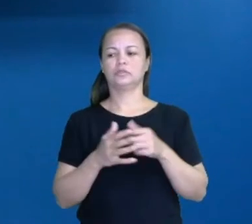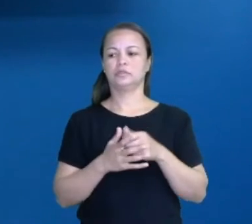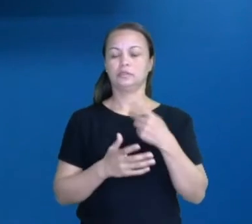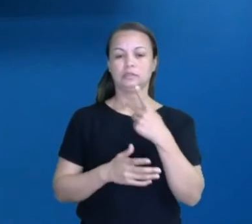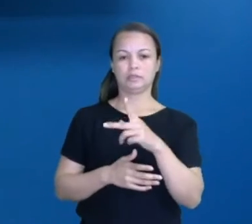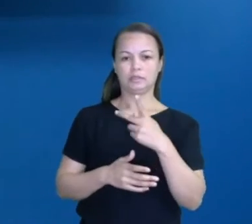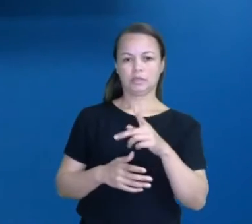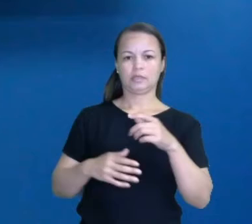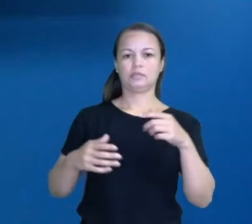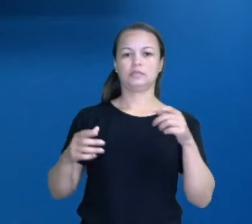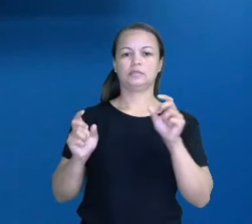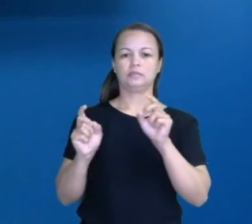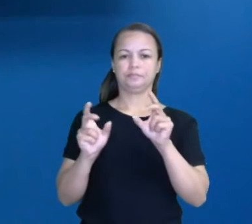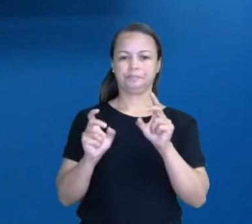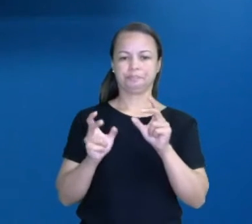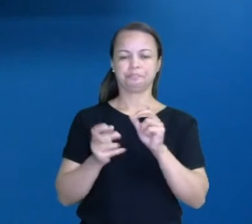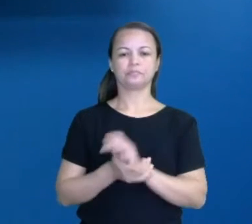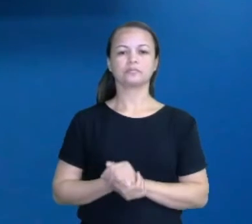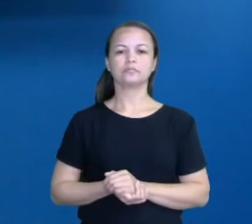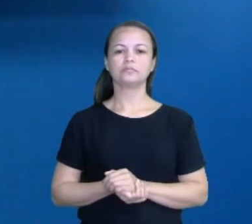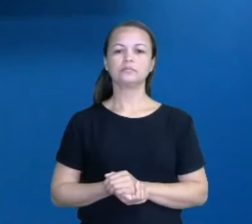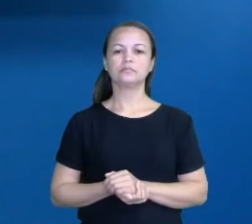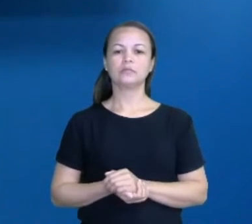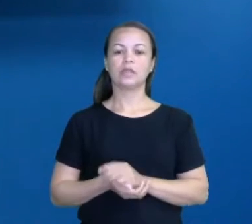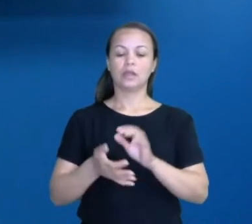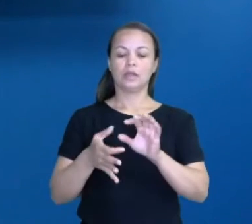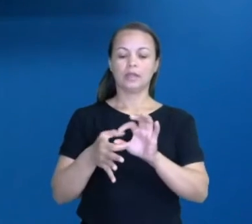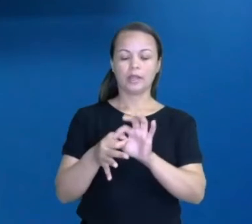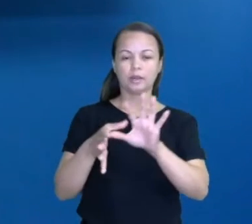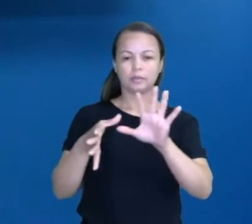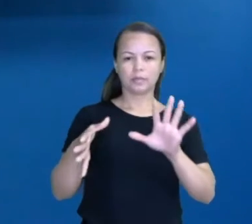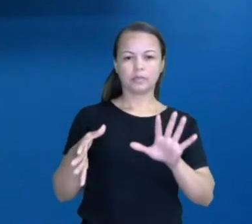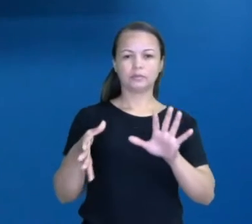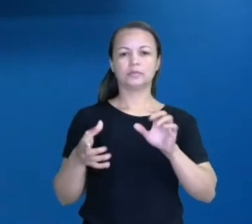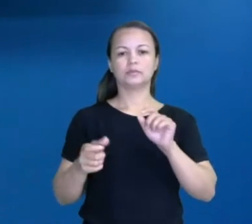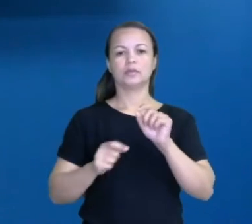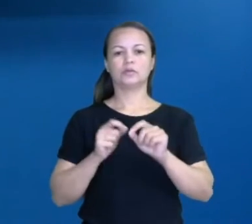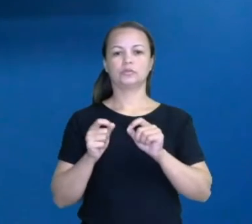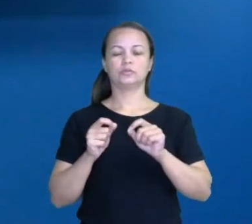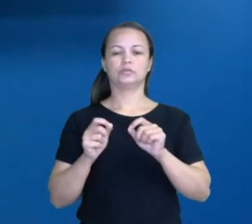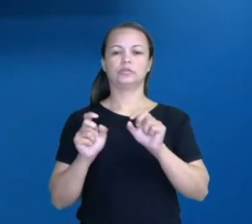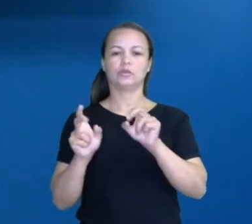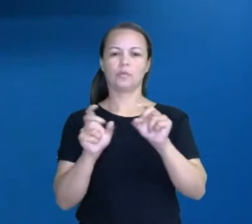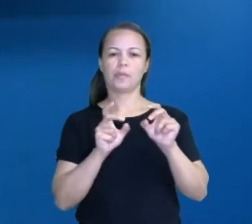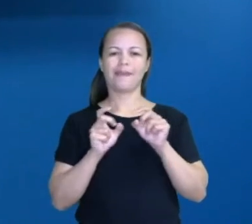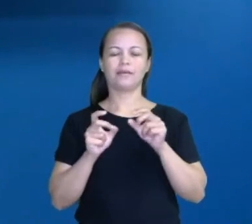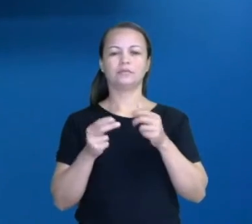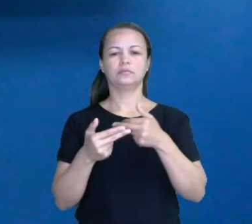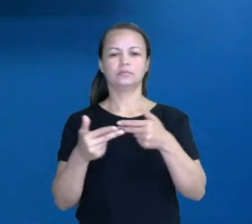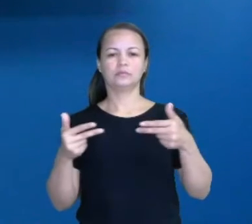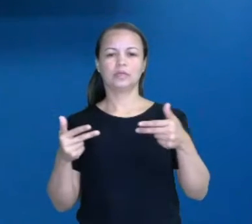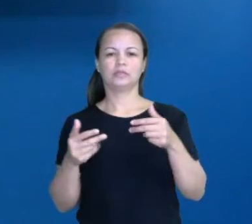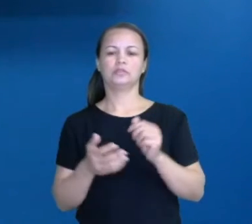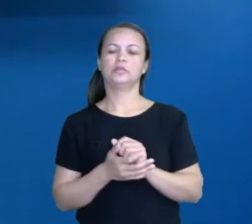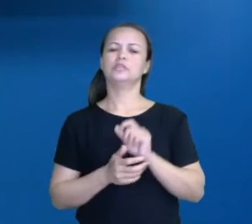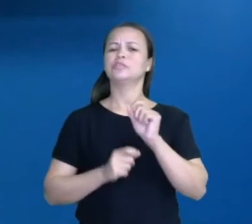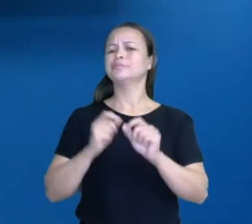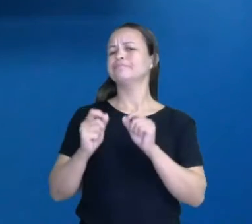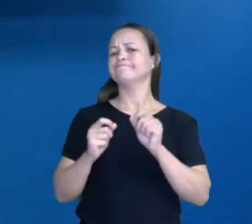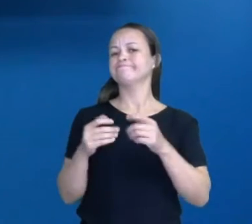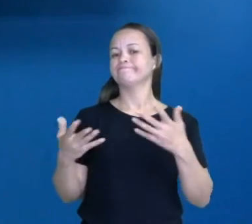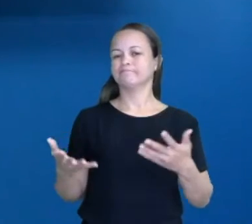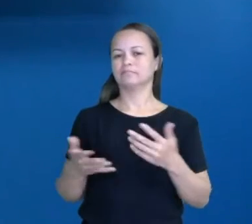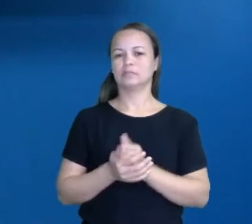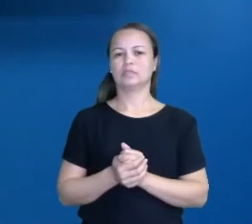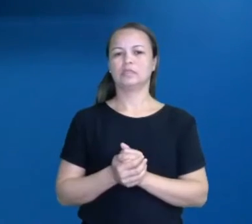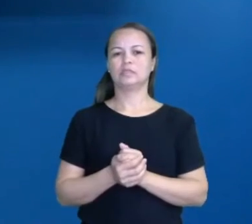desse comércio, certo? E a liberalização das regras comerciais. Que regras comerciais são essas? São aquelas